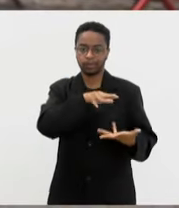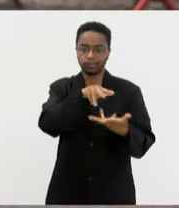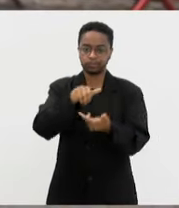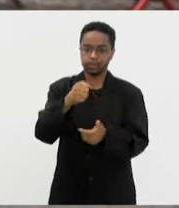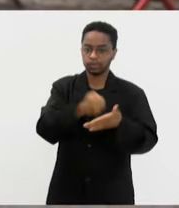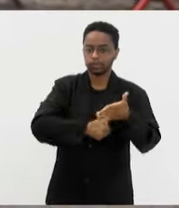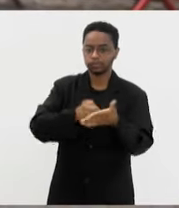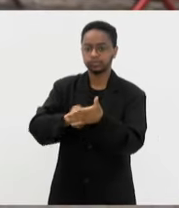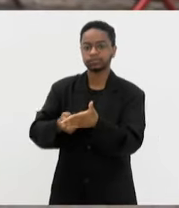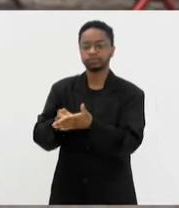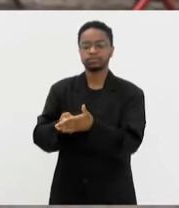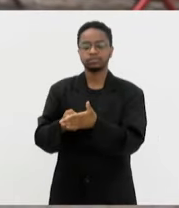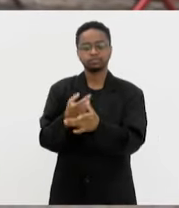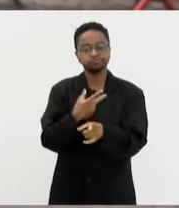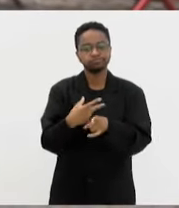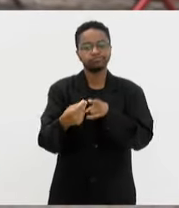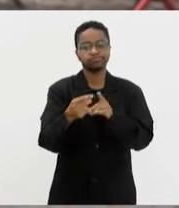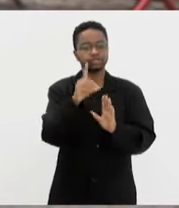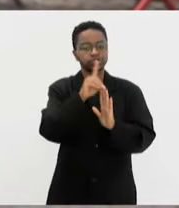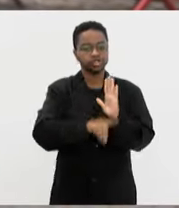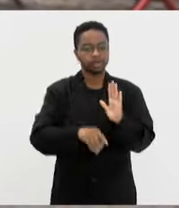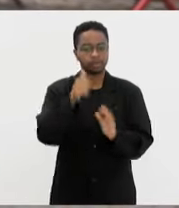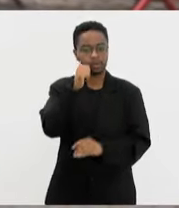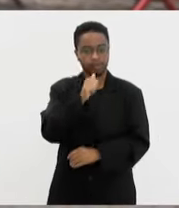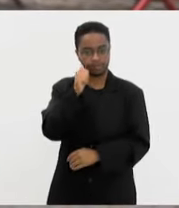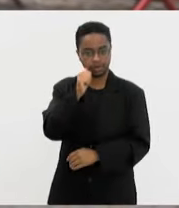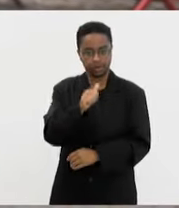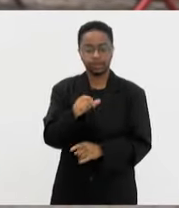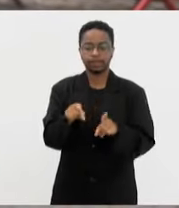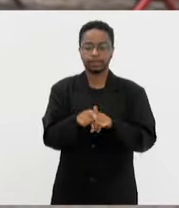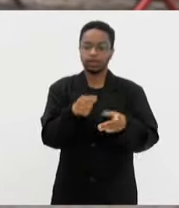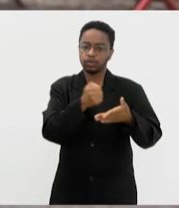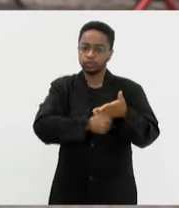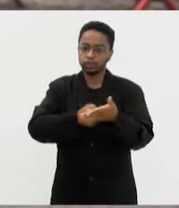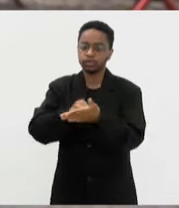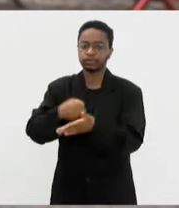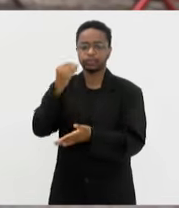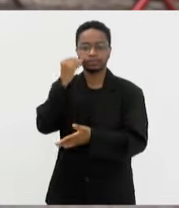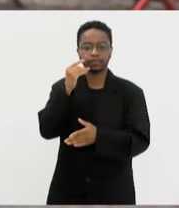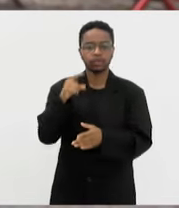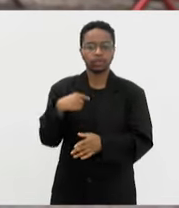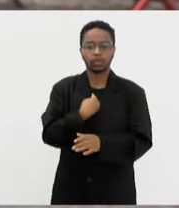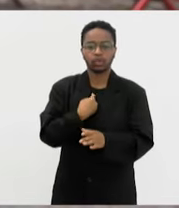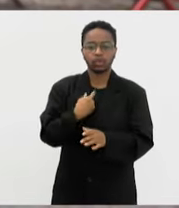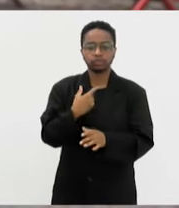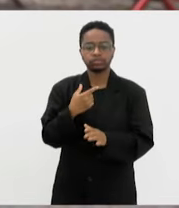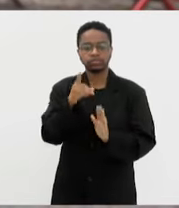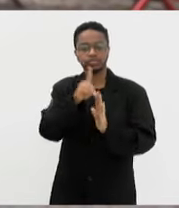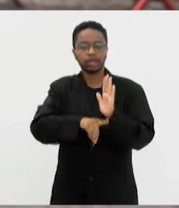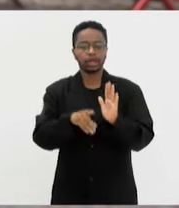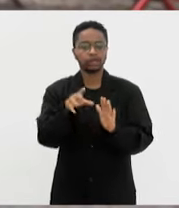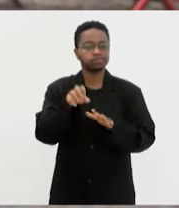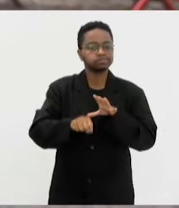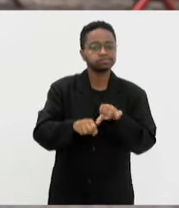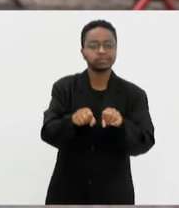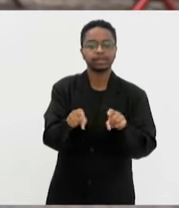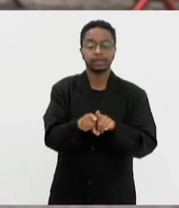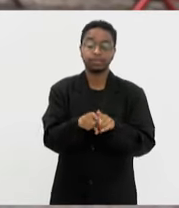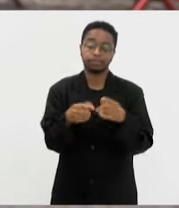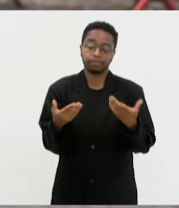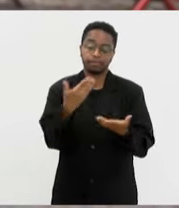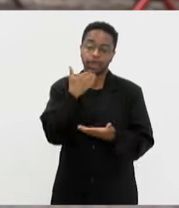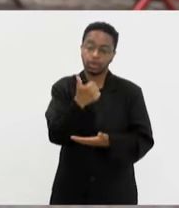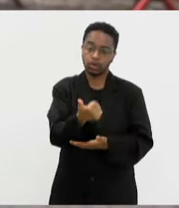luta pela conquista dos direitos das mulheres, né, luta pelos nossos direitos, e nada melhor do que celebrar esse